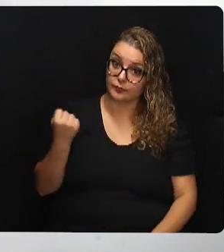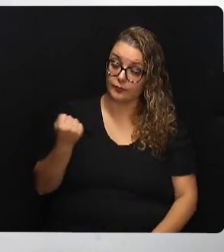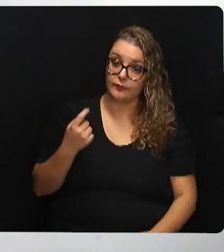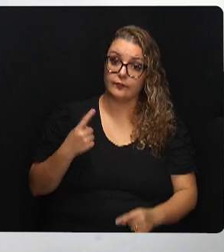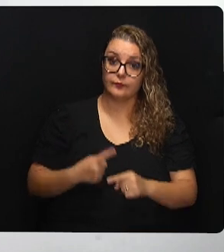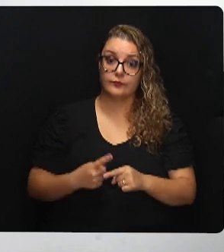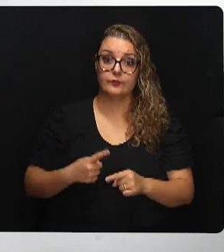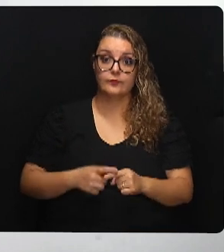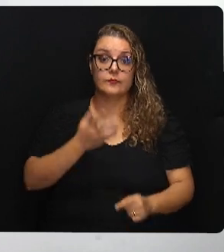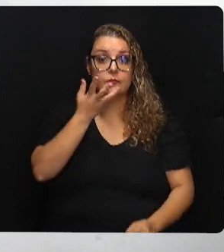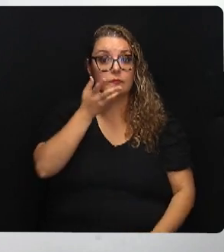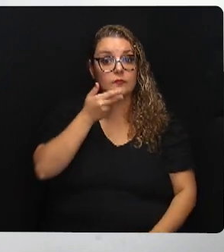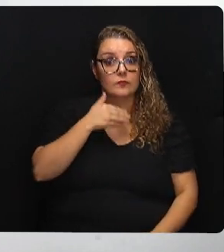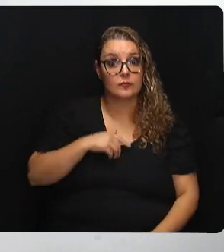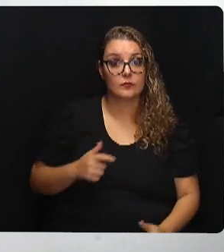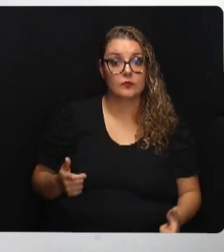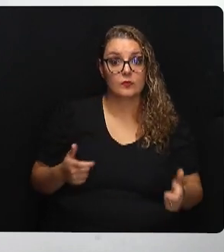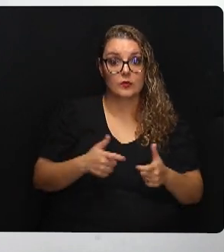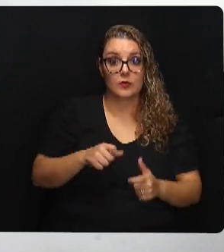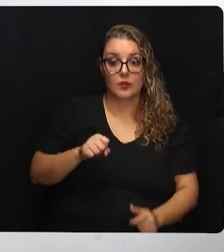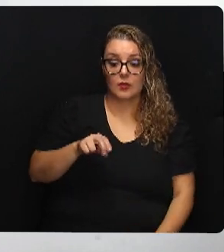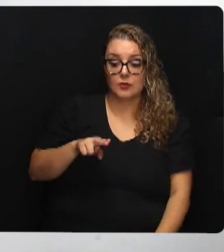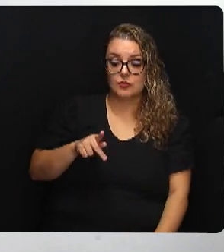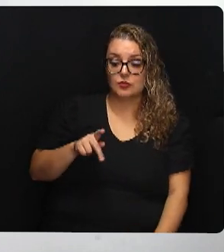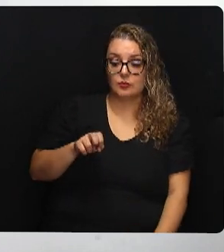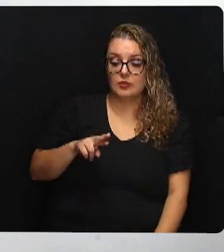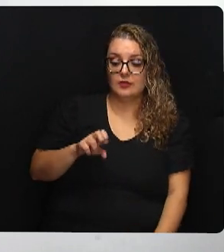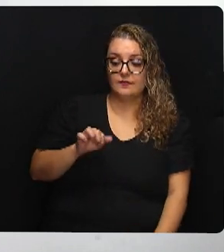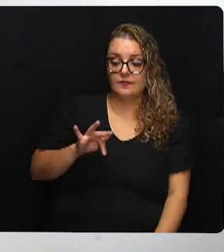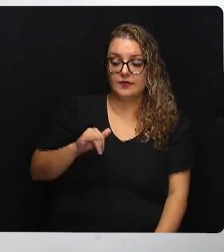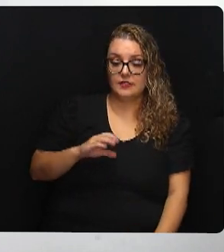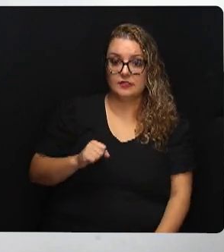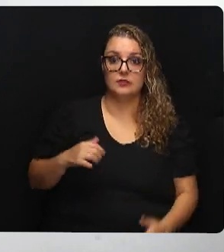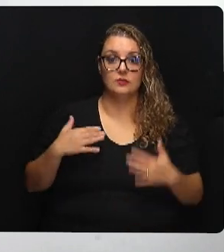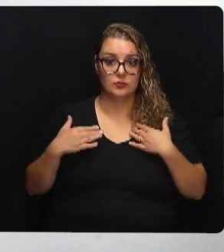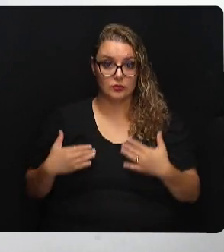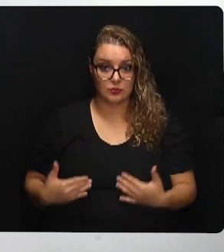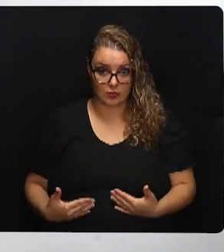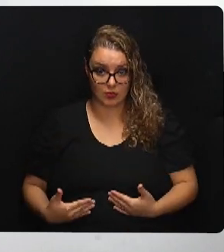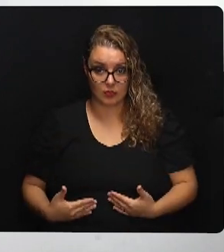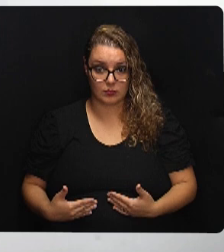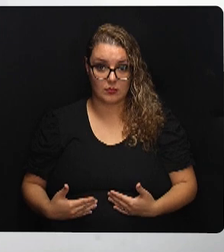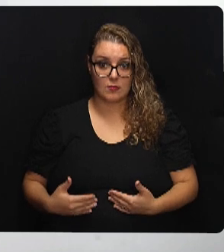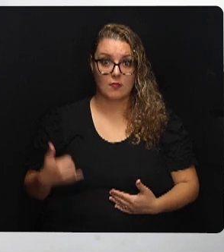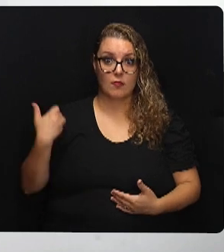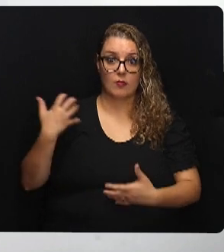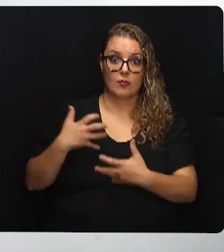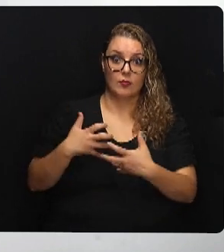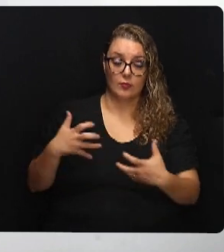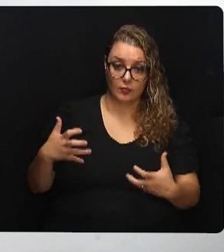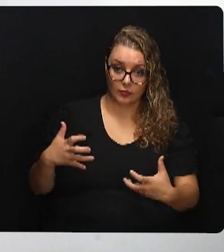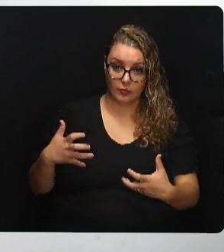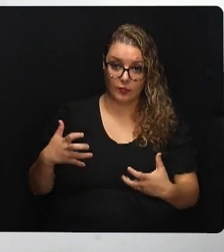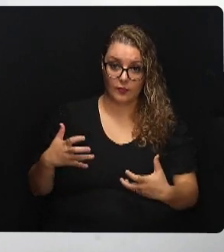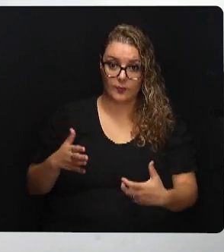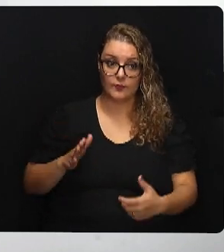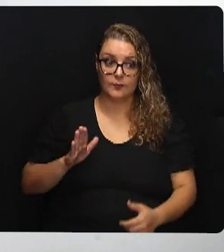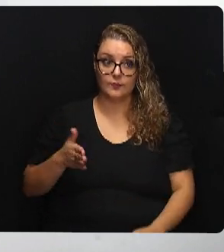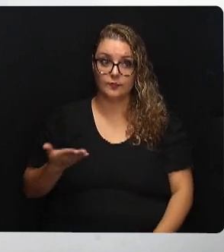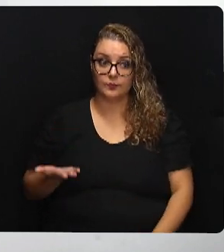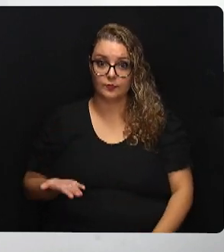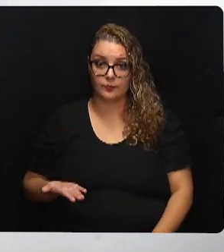mais graves, porque as crianças têm uma menor superfície corpórea e os idosos, eles